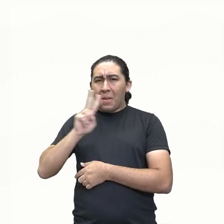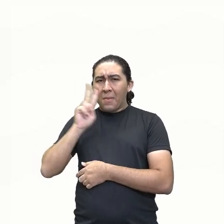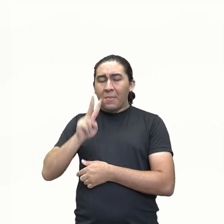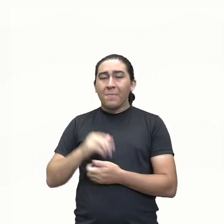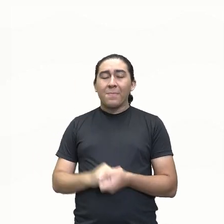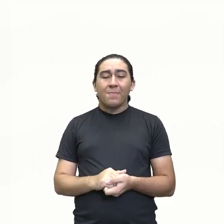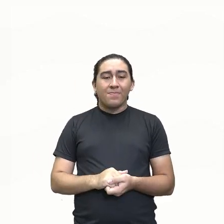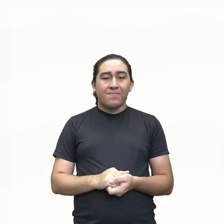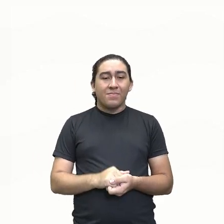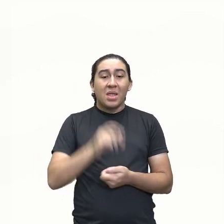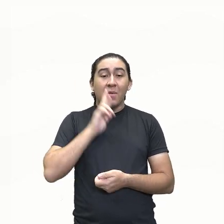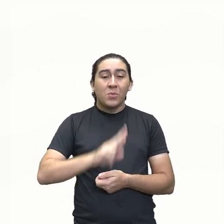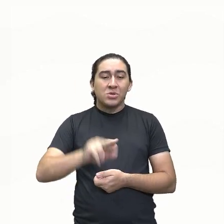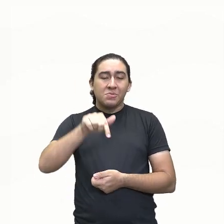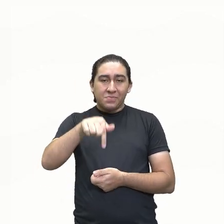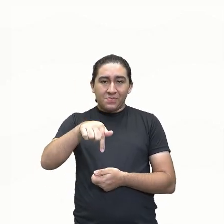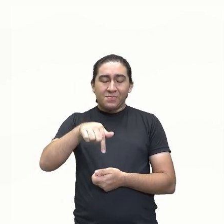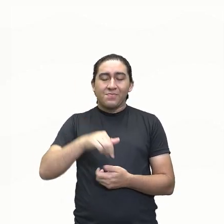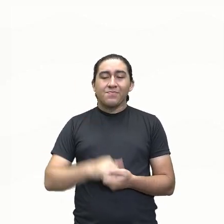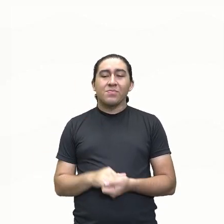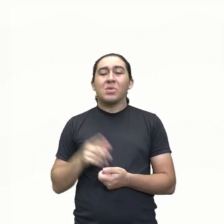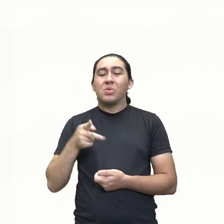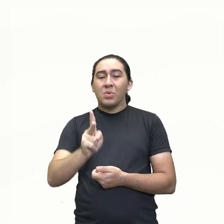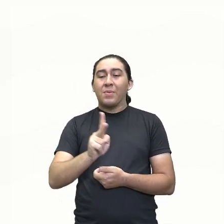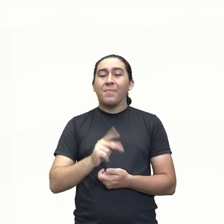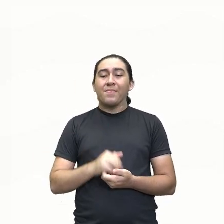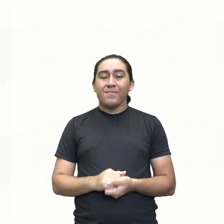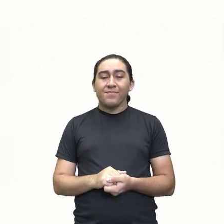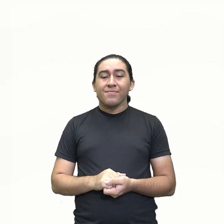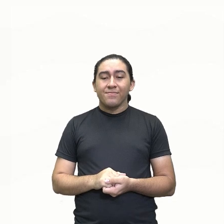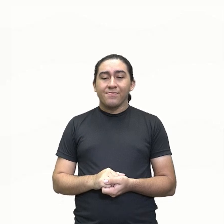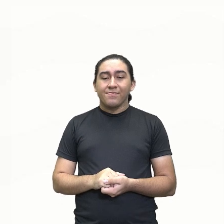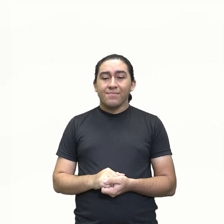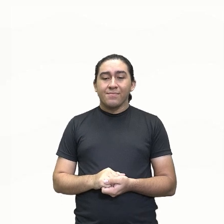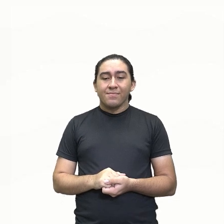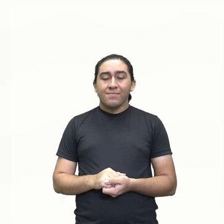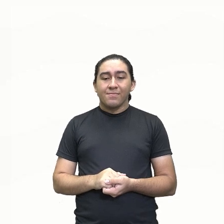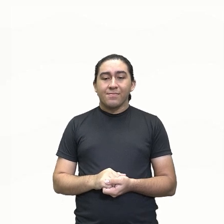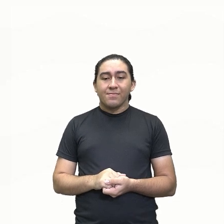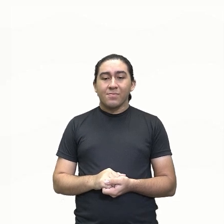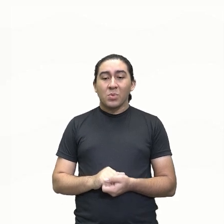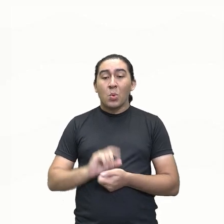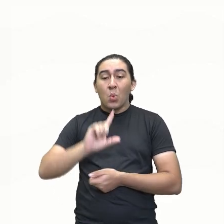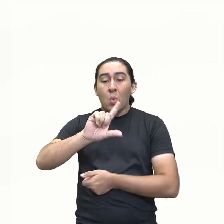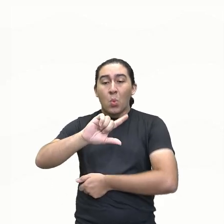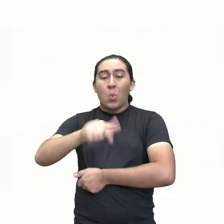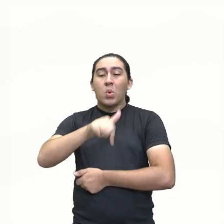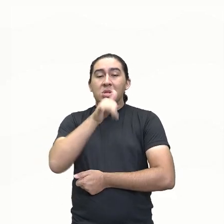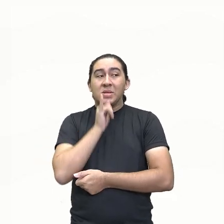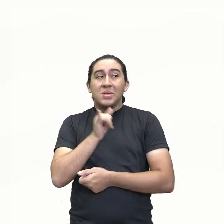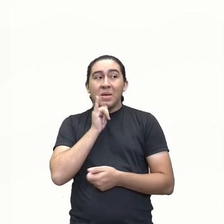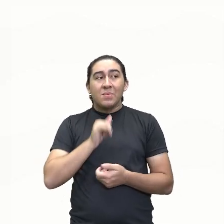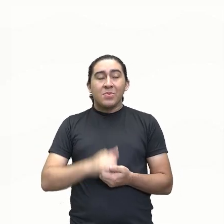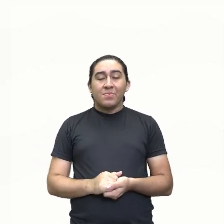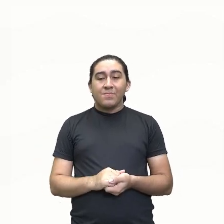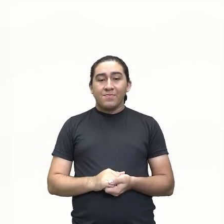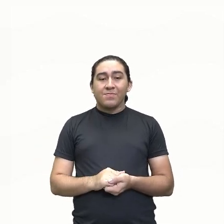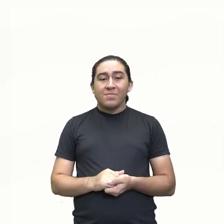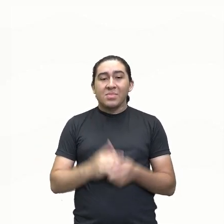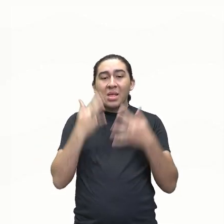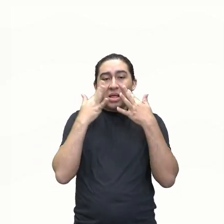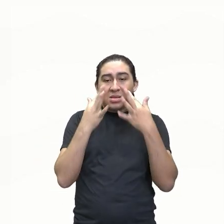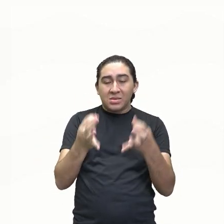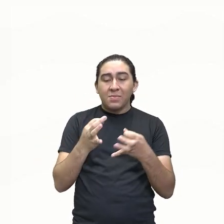o resultado foi igual a 7. Continuando. Mais um exemplo aqui pra gente. Observem